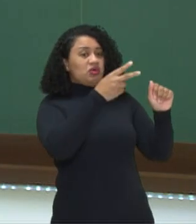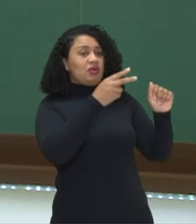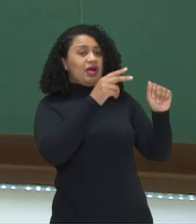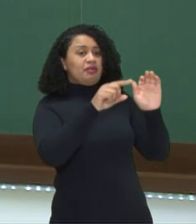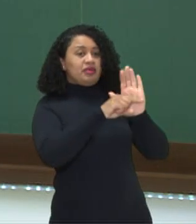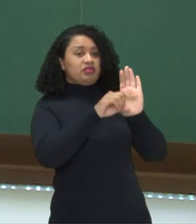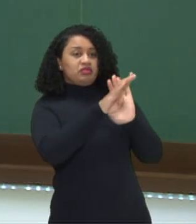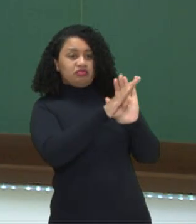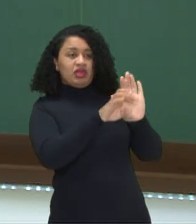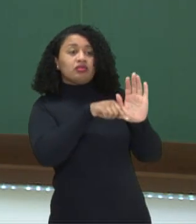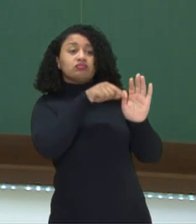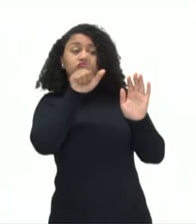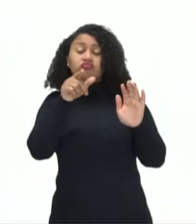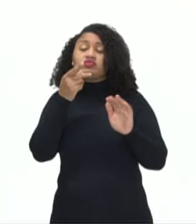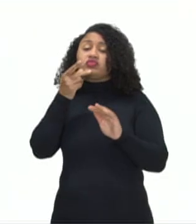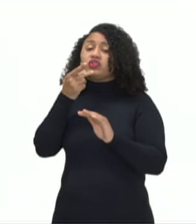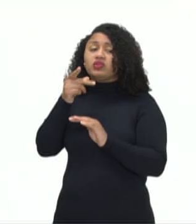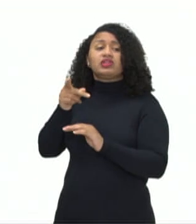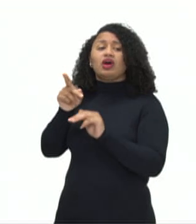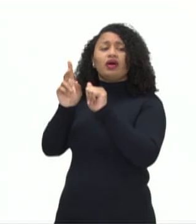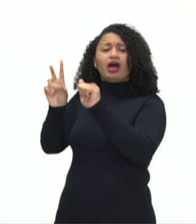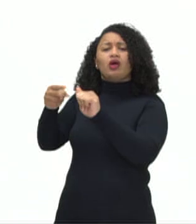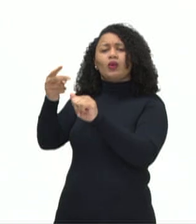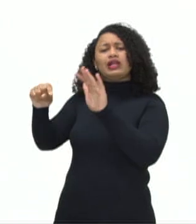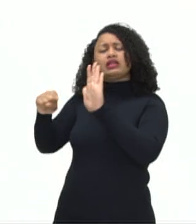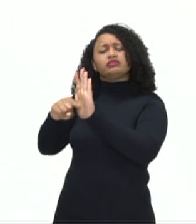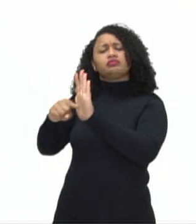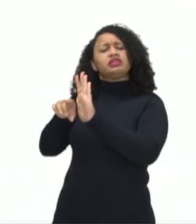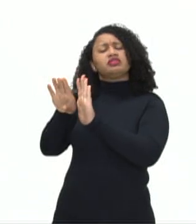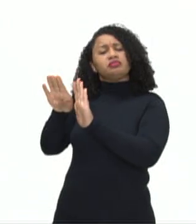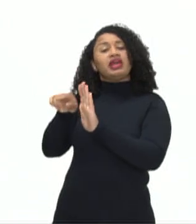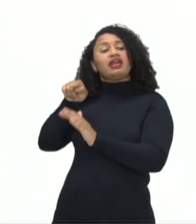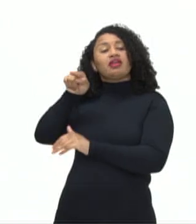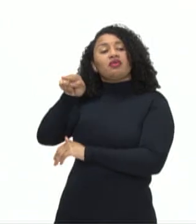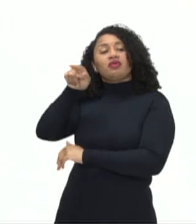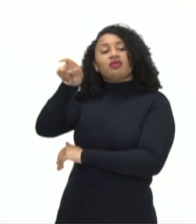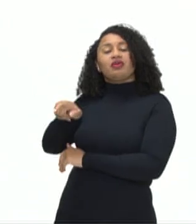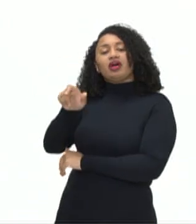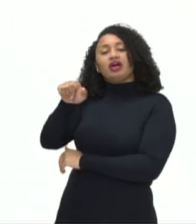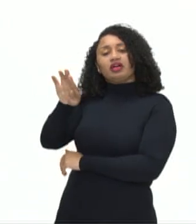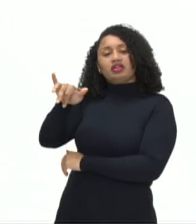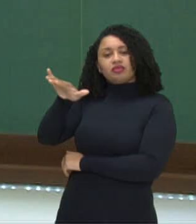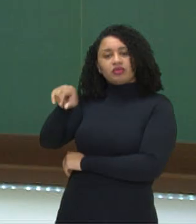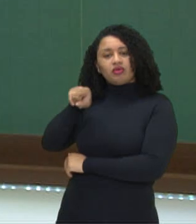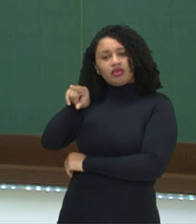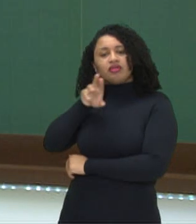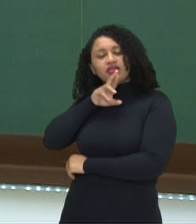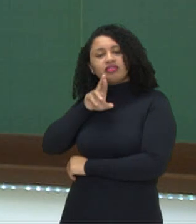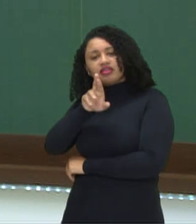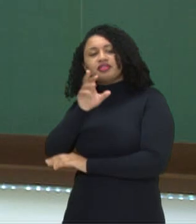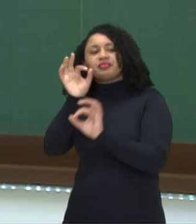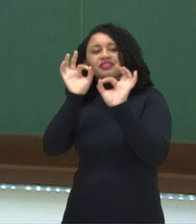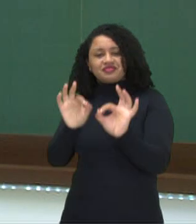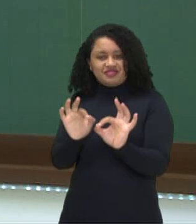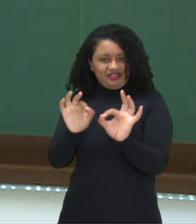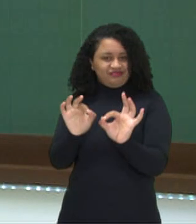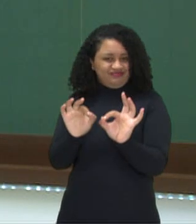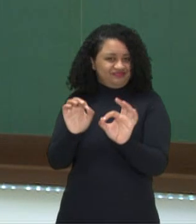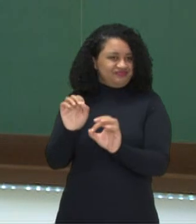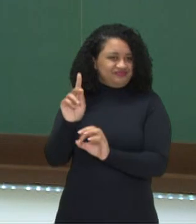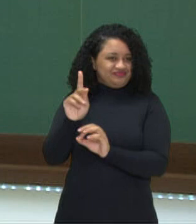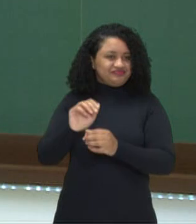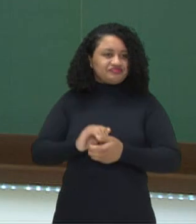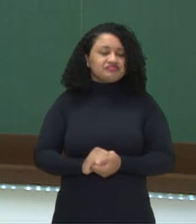menos B, e o Antônio disse que a resposta seria A ao quadrado menos B. Quem acertou foi o Antônio,